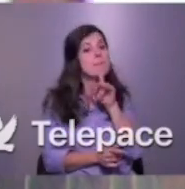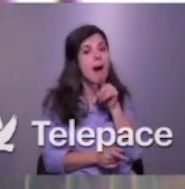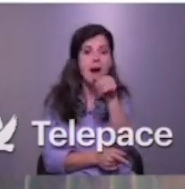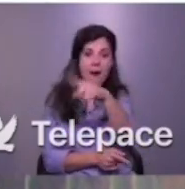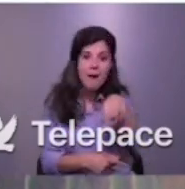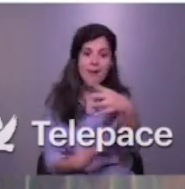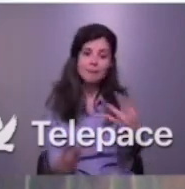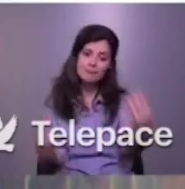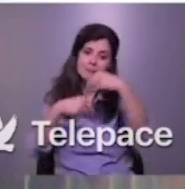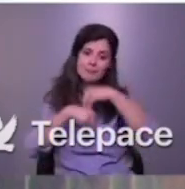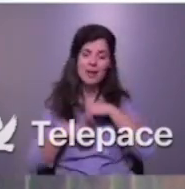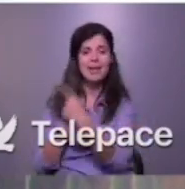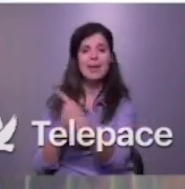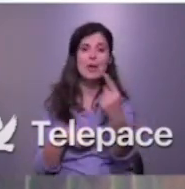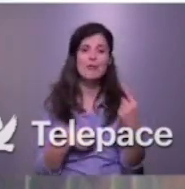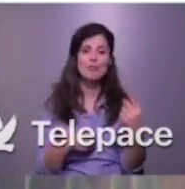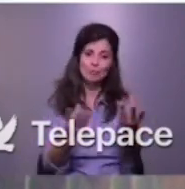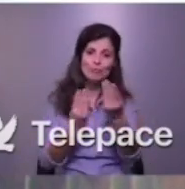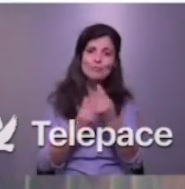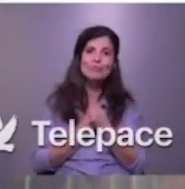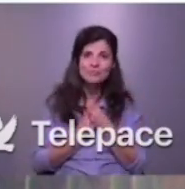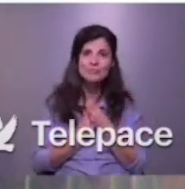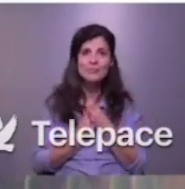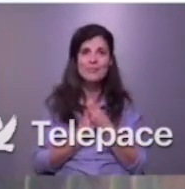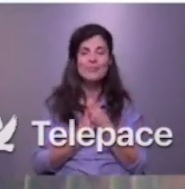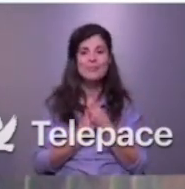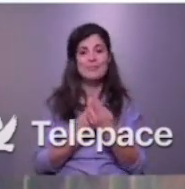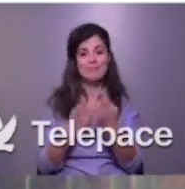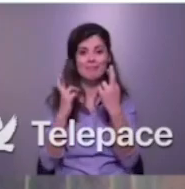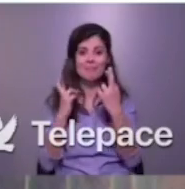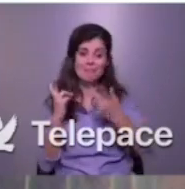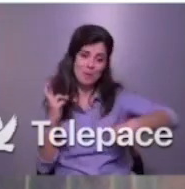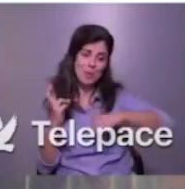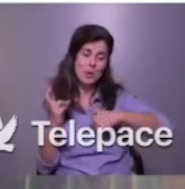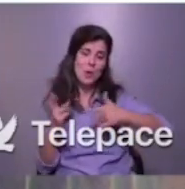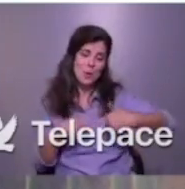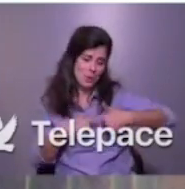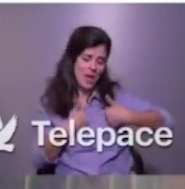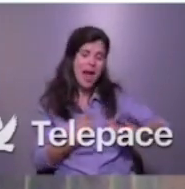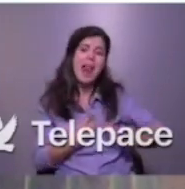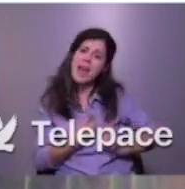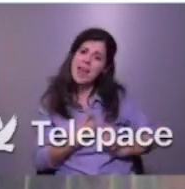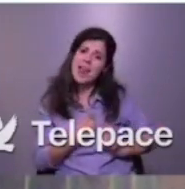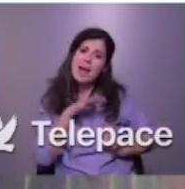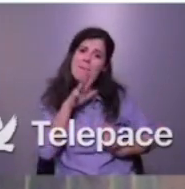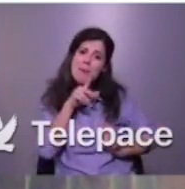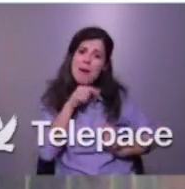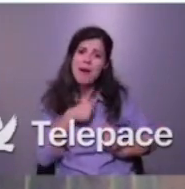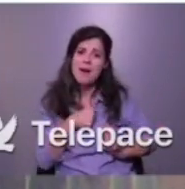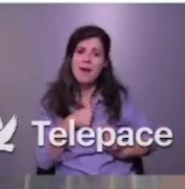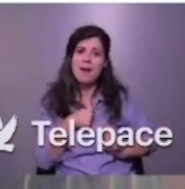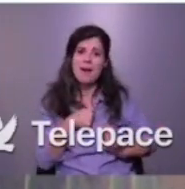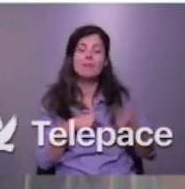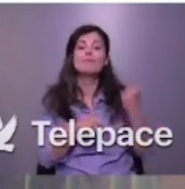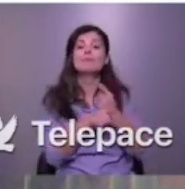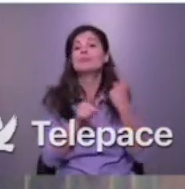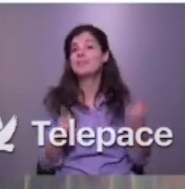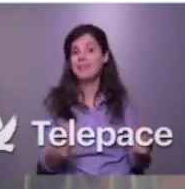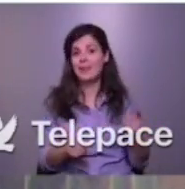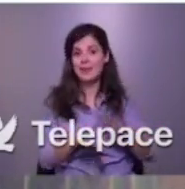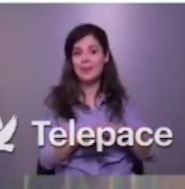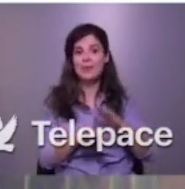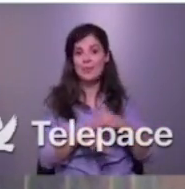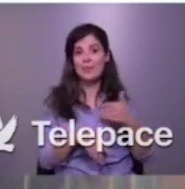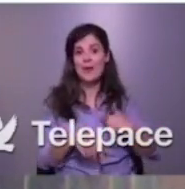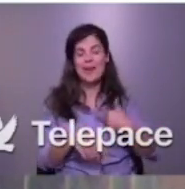vos acolhe a cada um de nós. E que nos, para que levemos no coração, e ela, porque ela nos